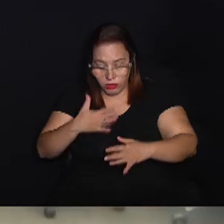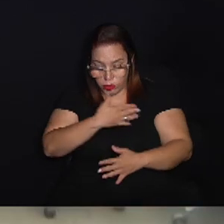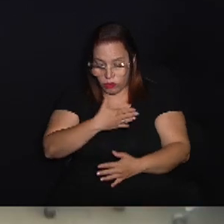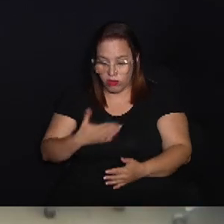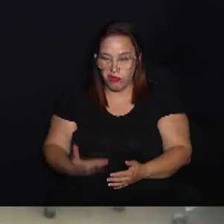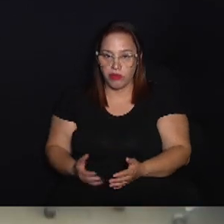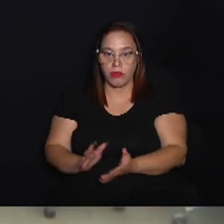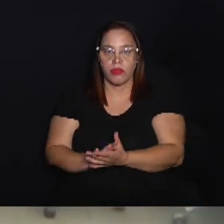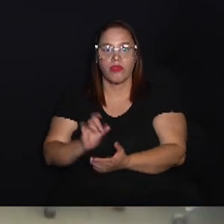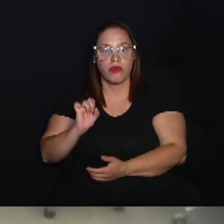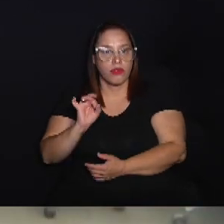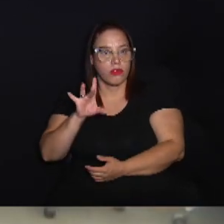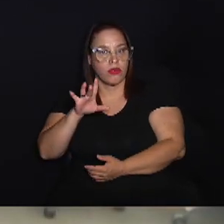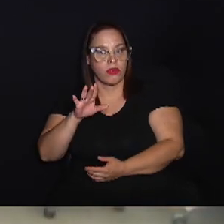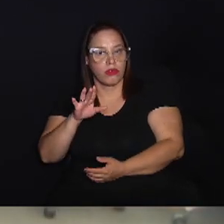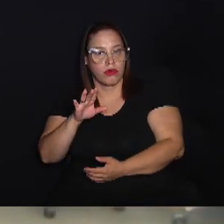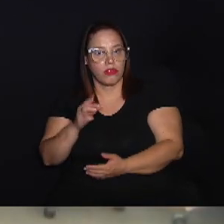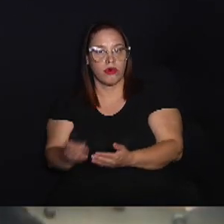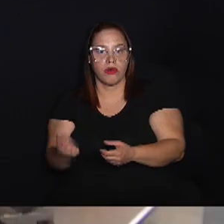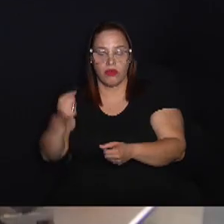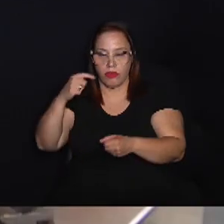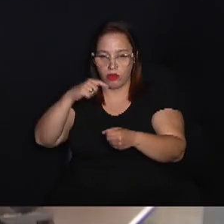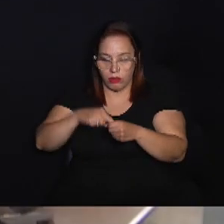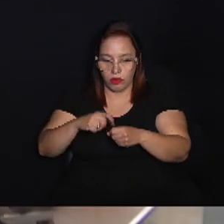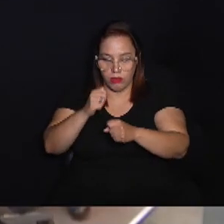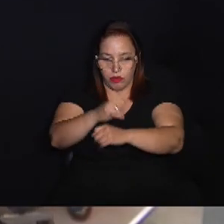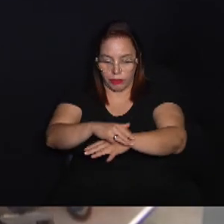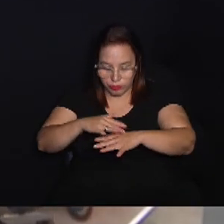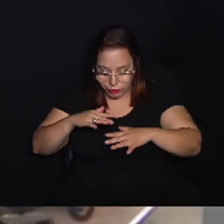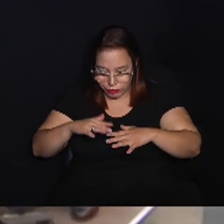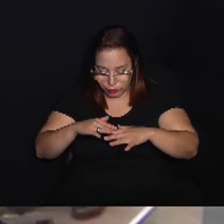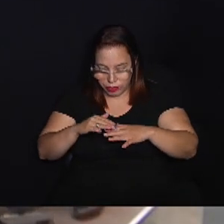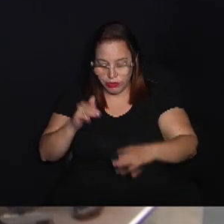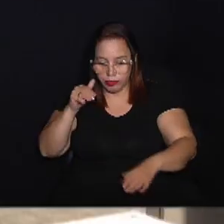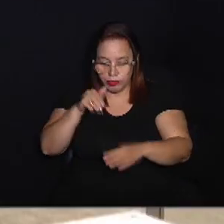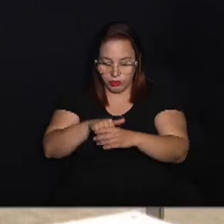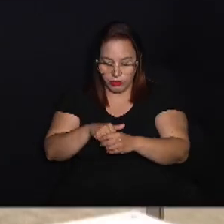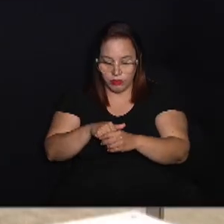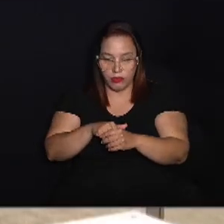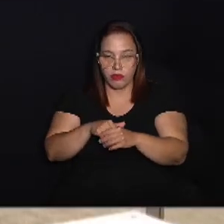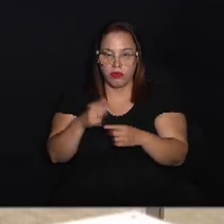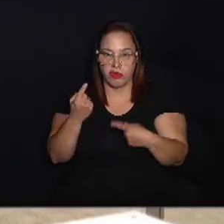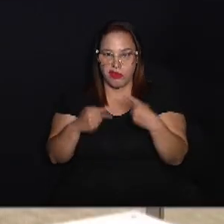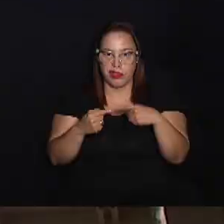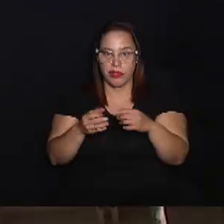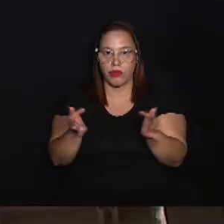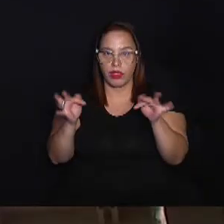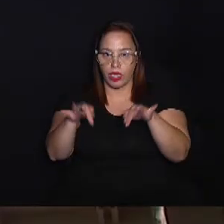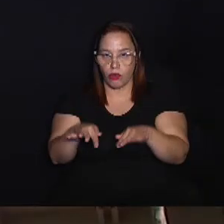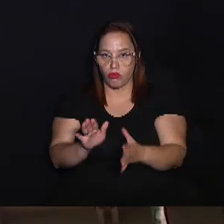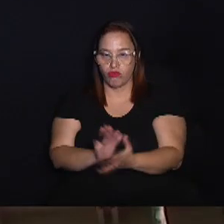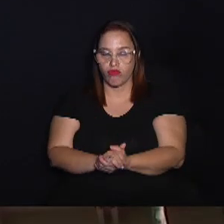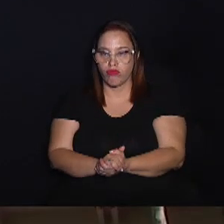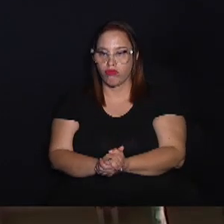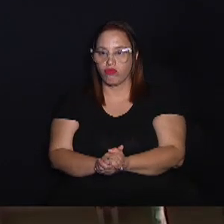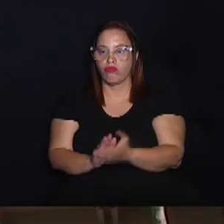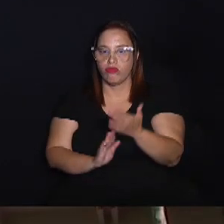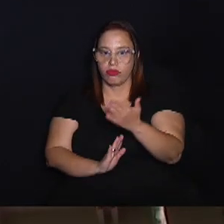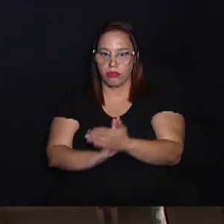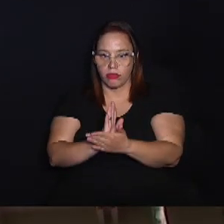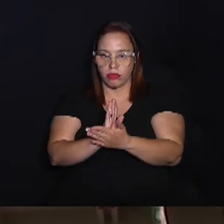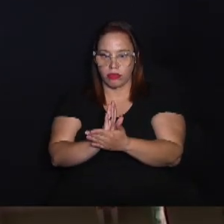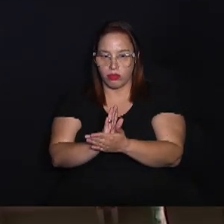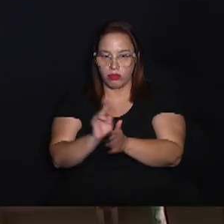pública. Só então o projeto volta para o plenário para ser votado em análise final. Sendo aprovada,